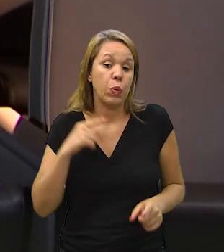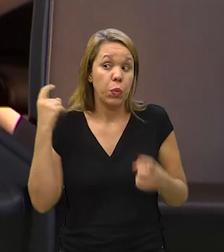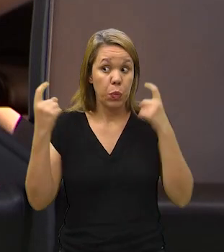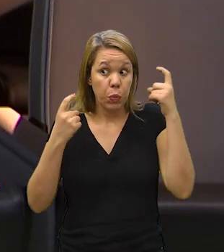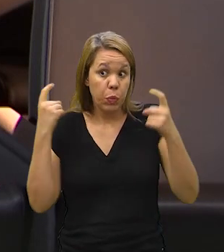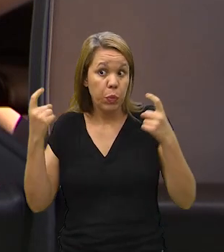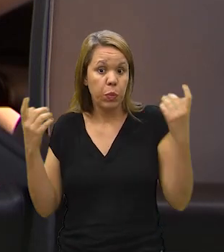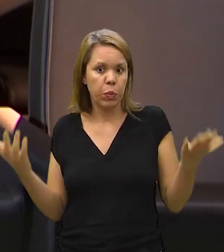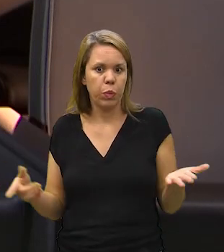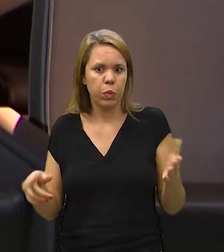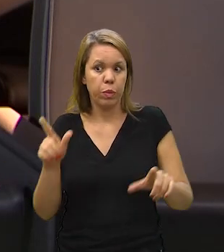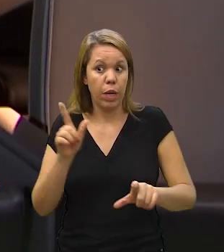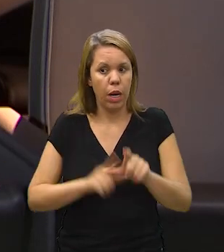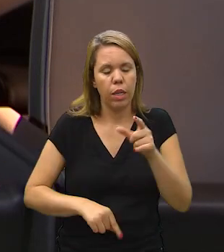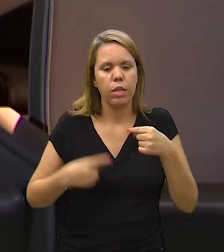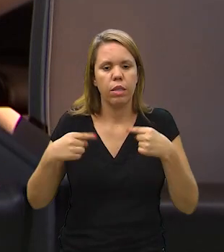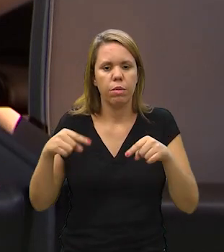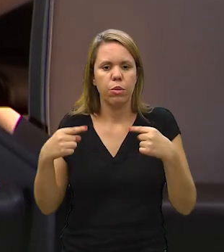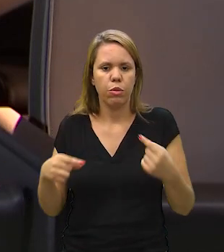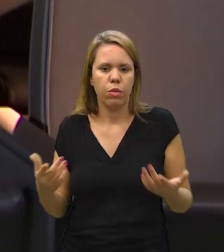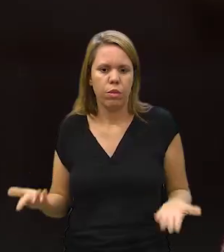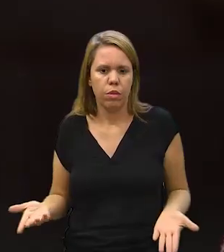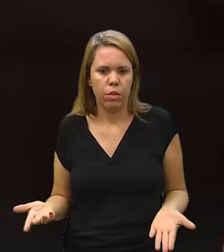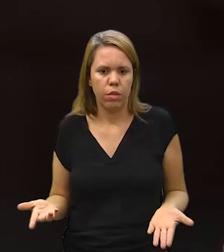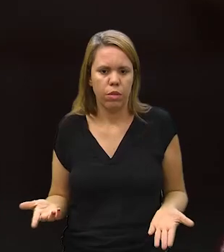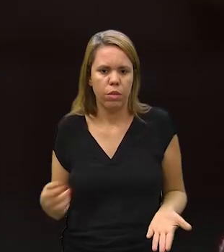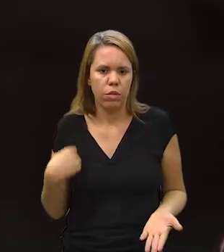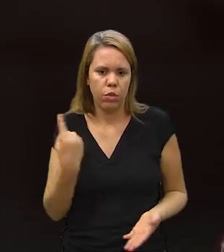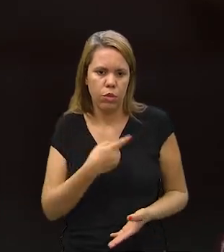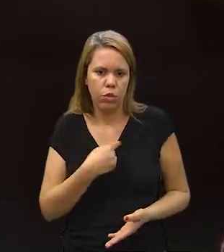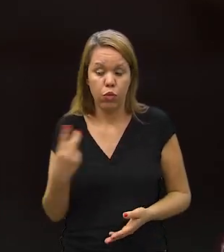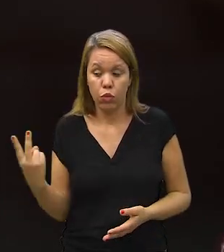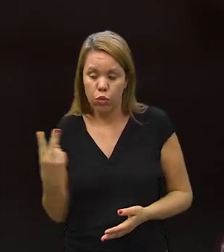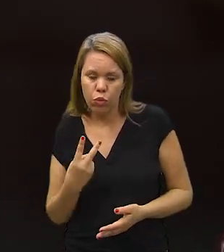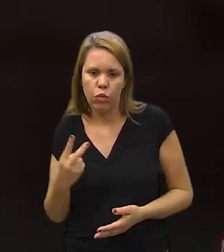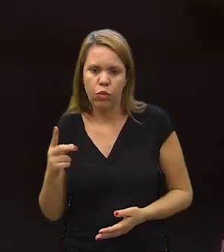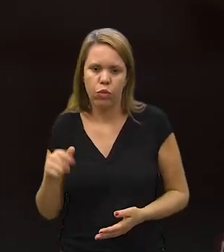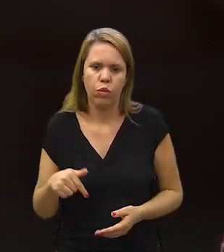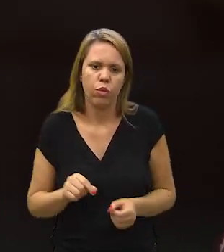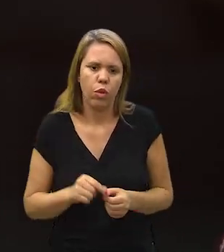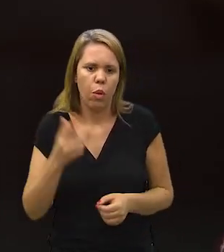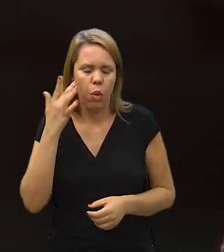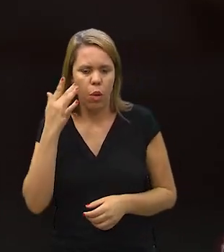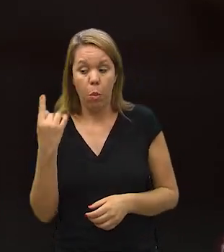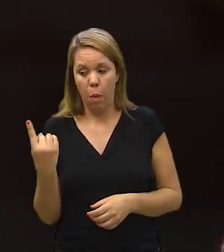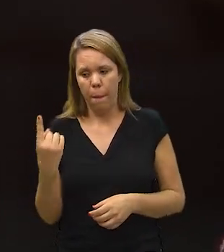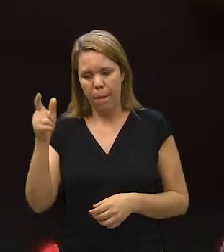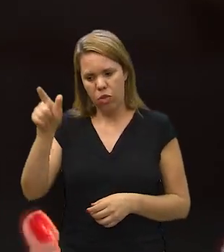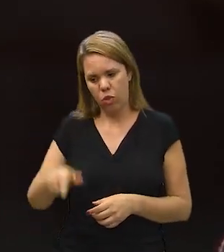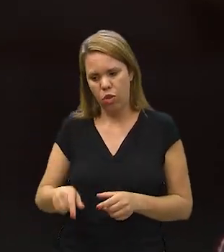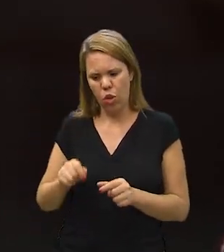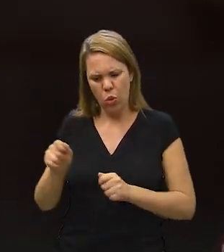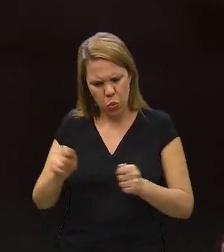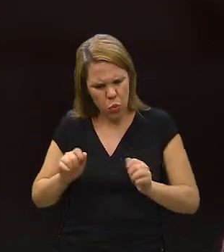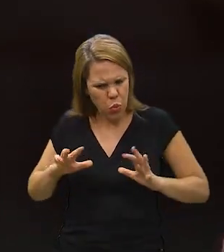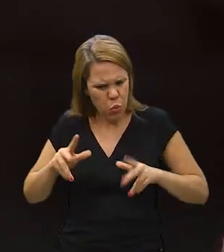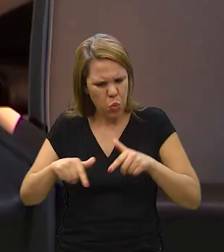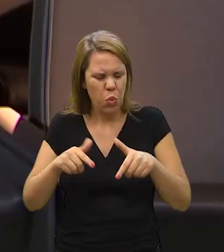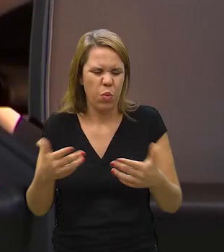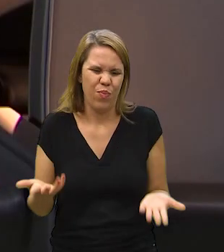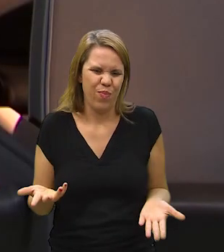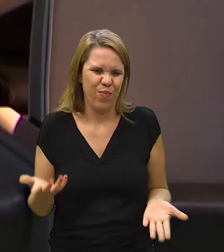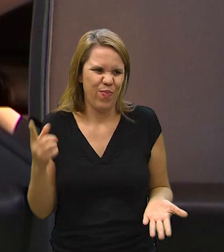se preocupar com a letra da música, né? Sim, inclusive por isso que nós somos 2, porque eu acho que para uma pessoa só lidar com tudo